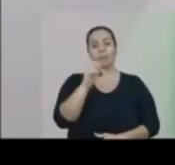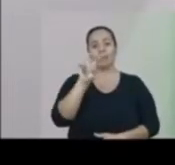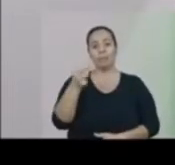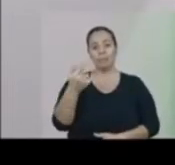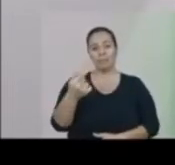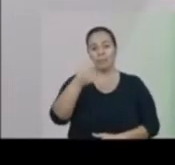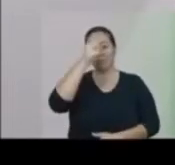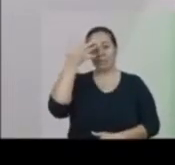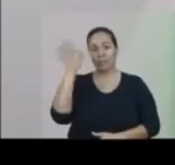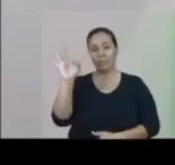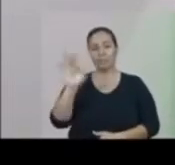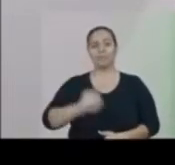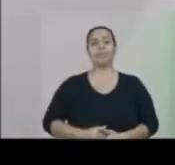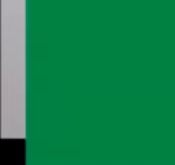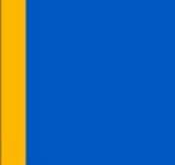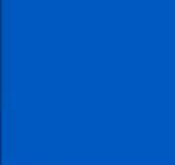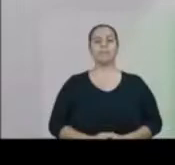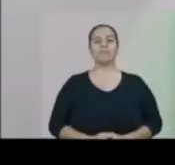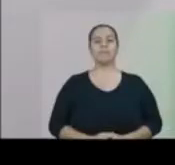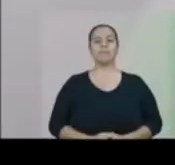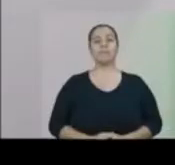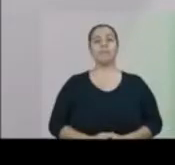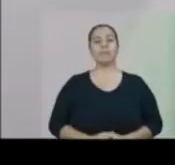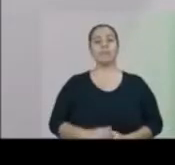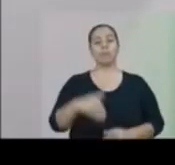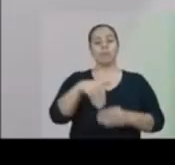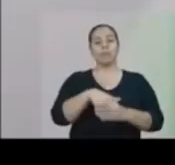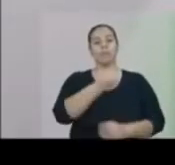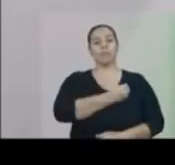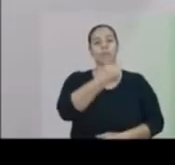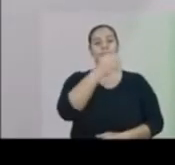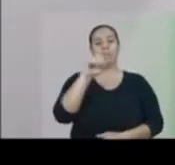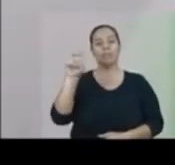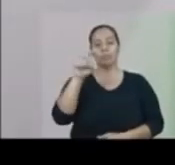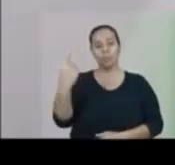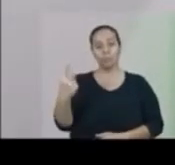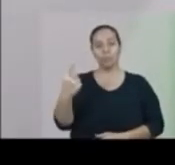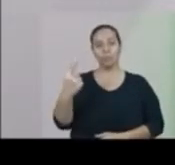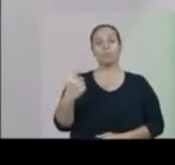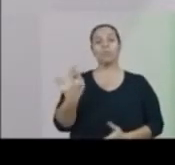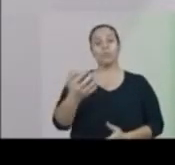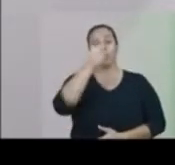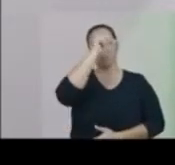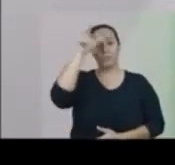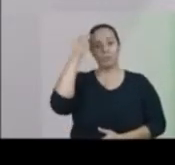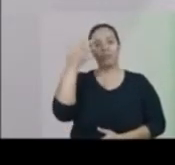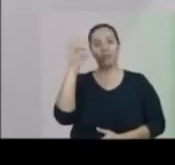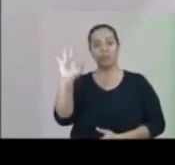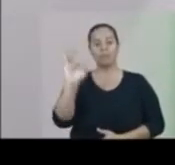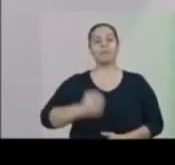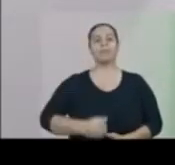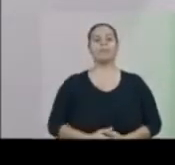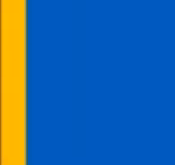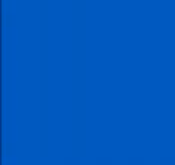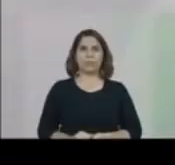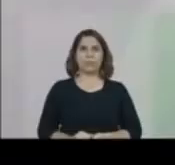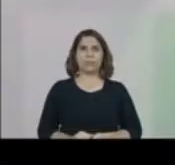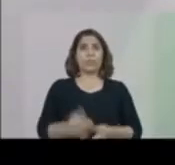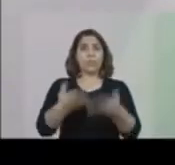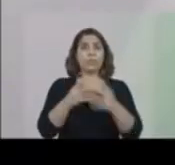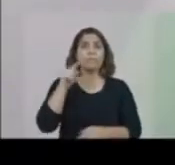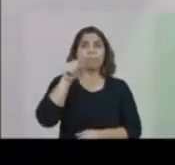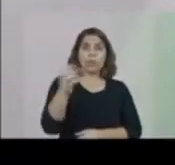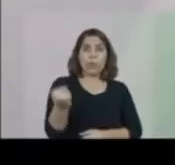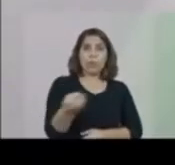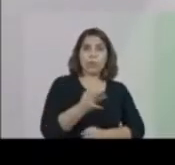vereador 10567, Crivella 10. Vote César Daflon, 10551. Para prefeito, Crivella 10.